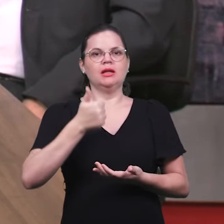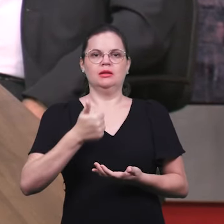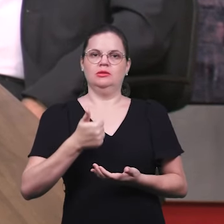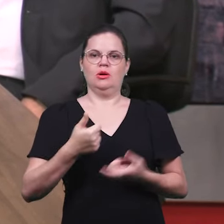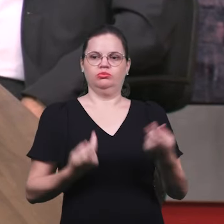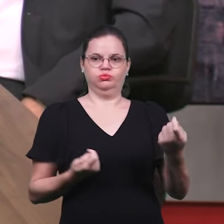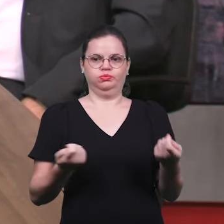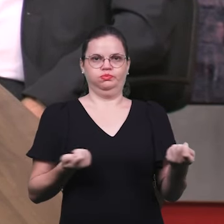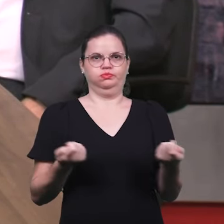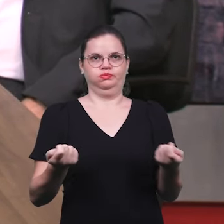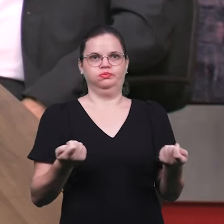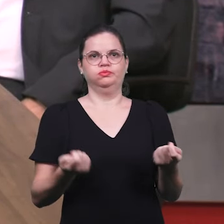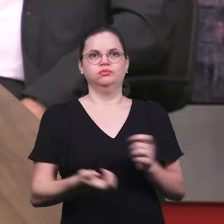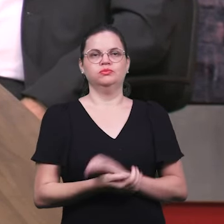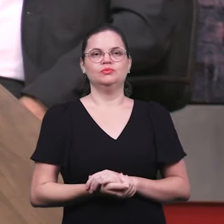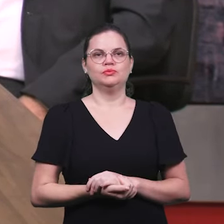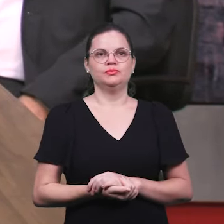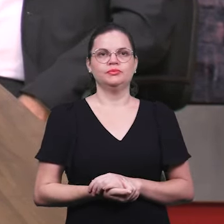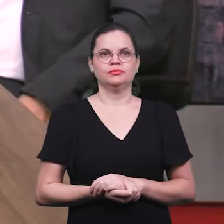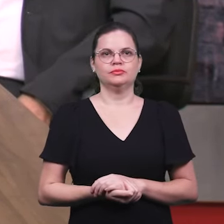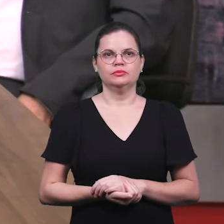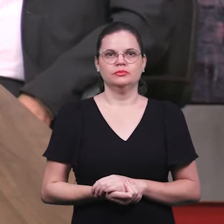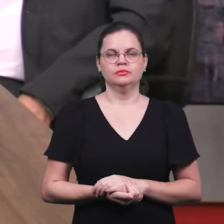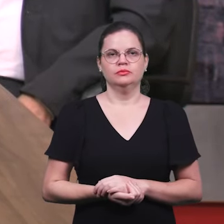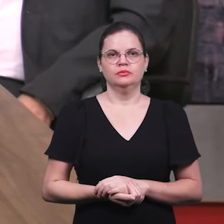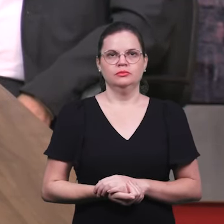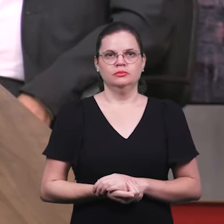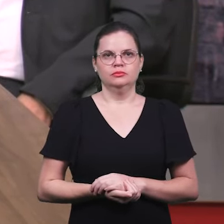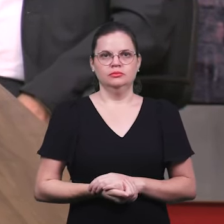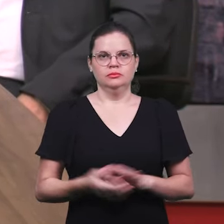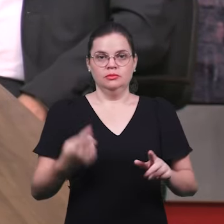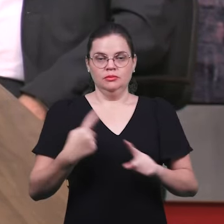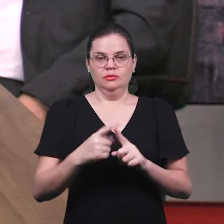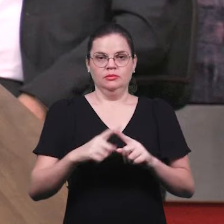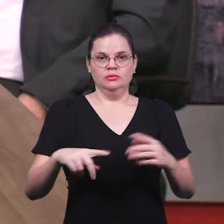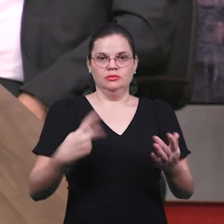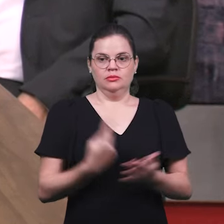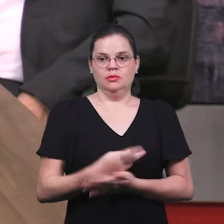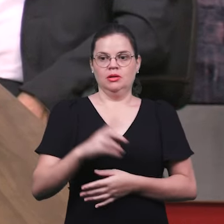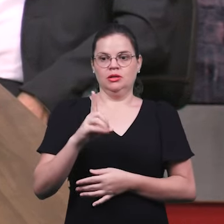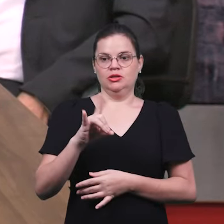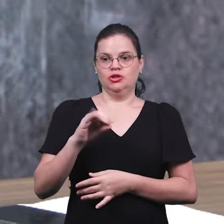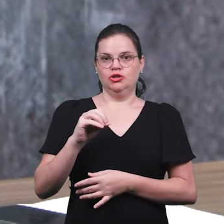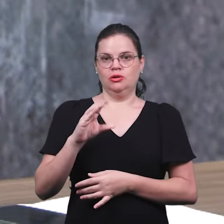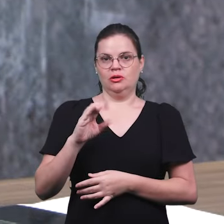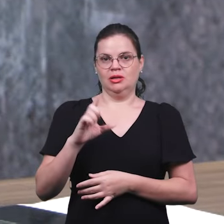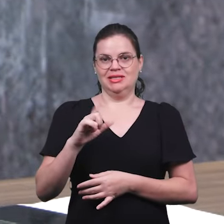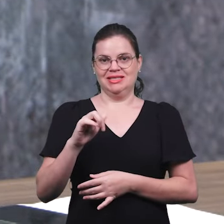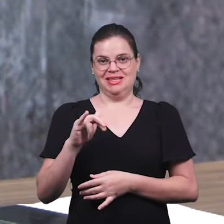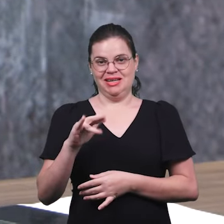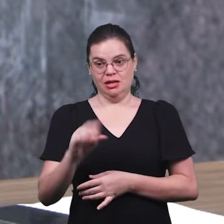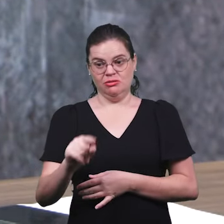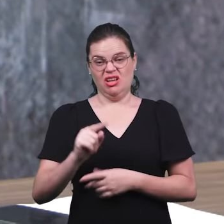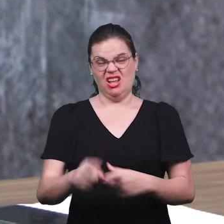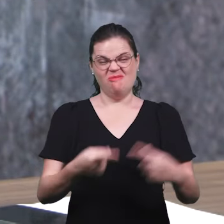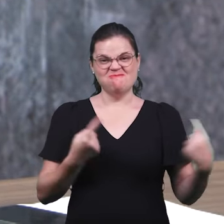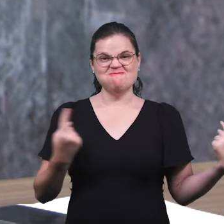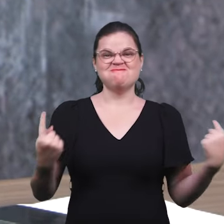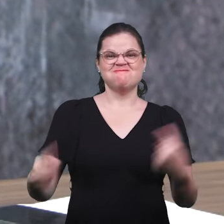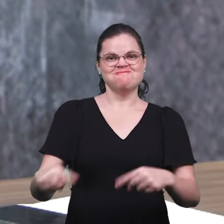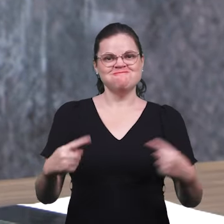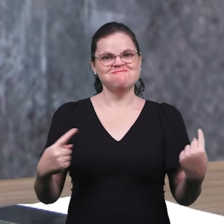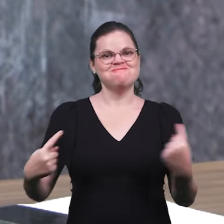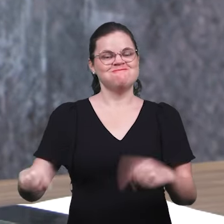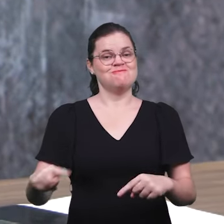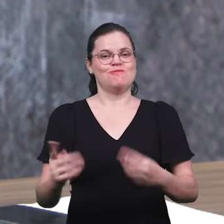imperador particularmente atroz, particularmente severo na perseguição aos cristãos. E essa questão da tetrarquia,